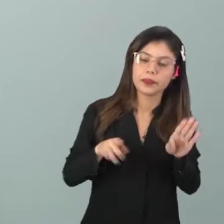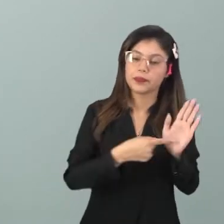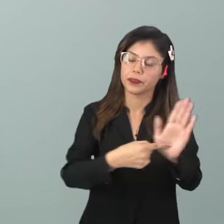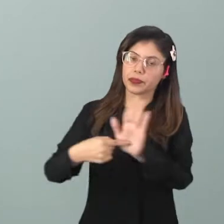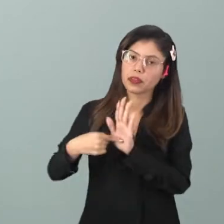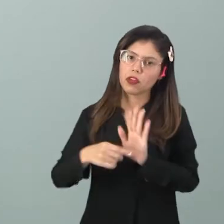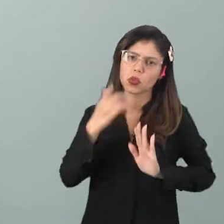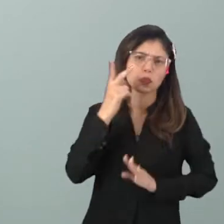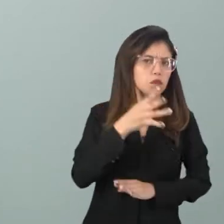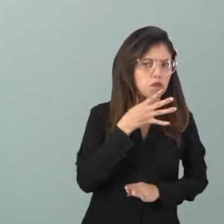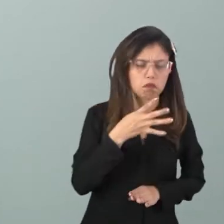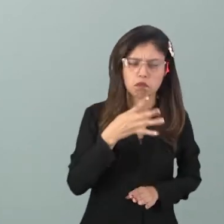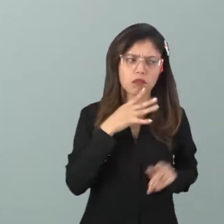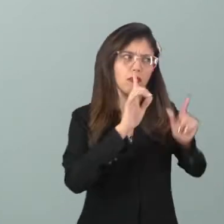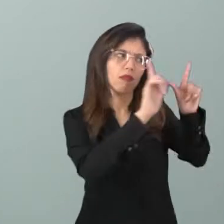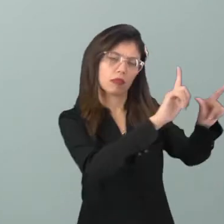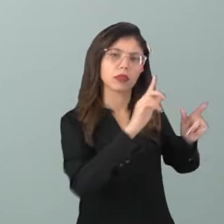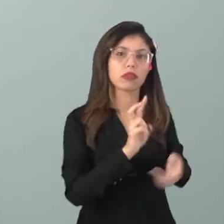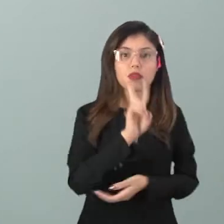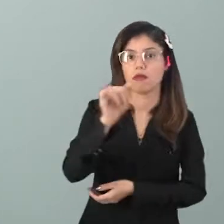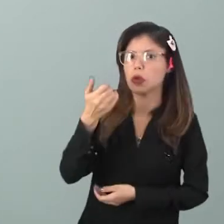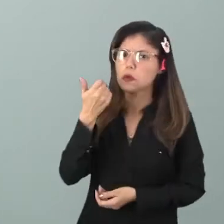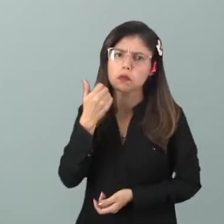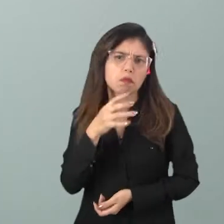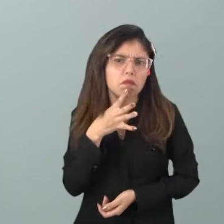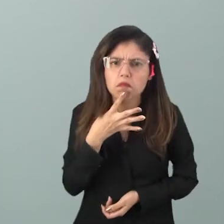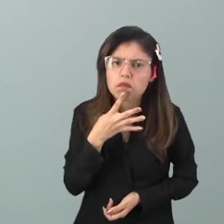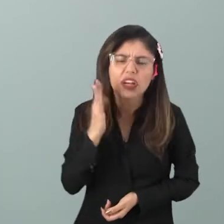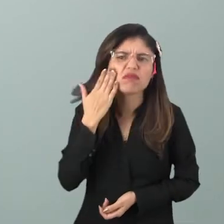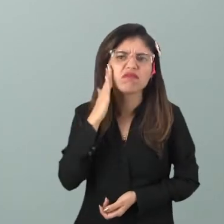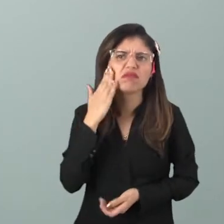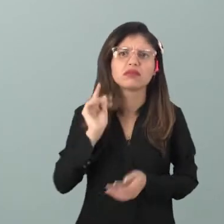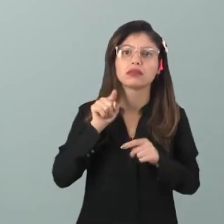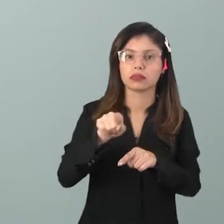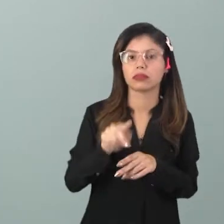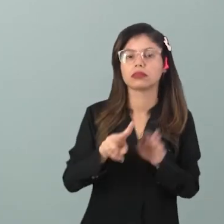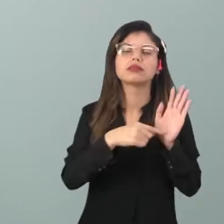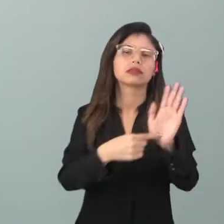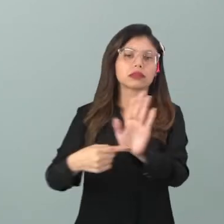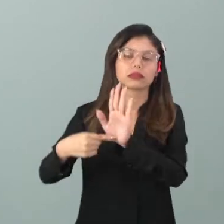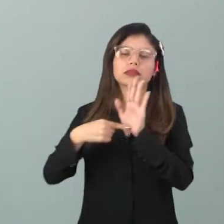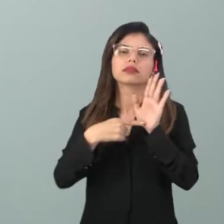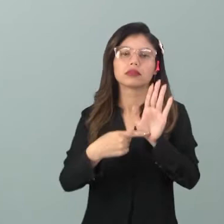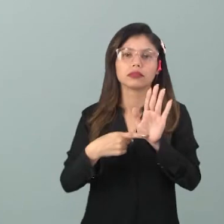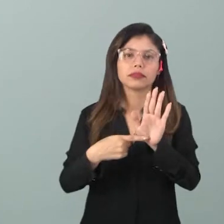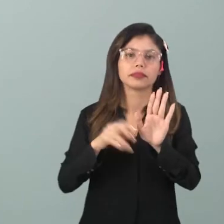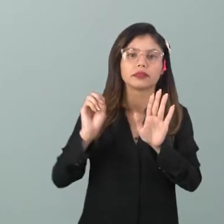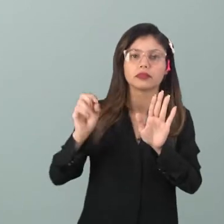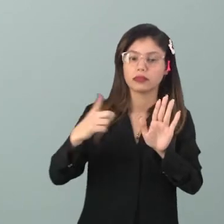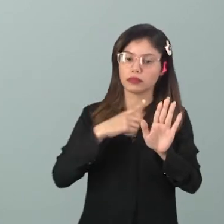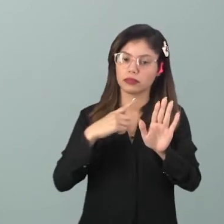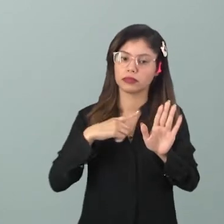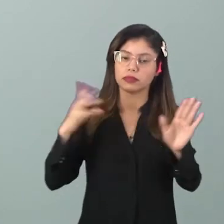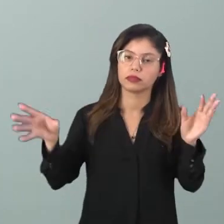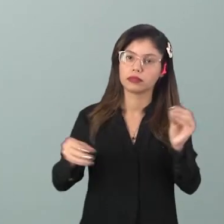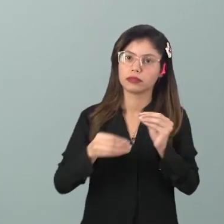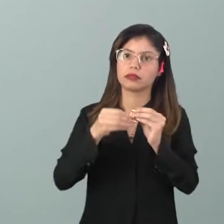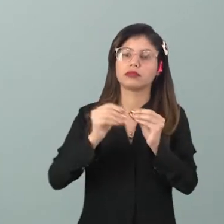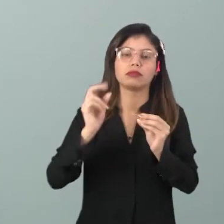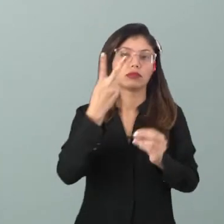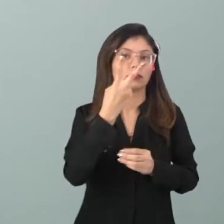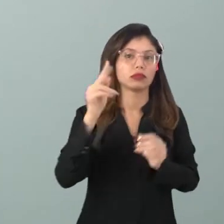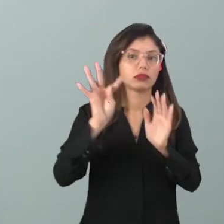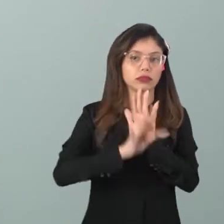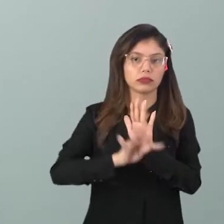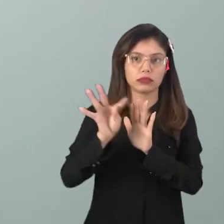não conhecer o quadro Mona Lisa, você não vai saber que nesse anúncio publicitário houve